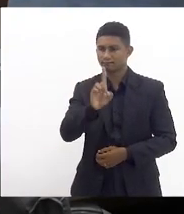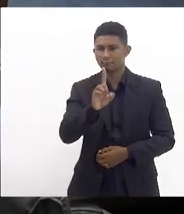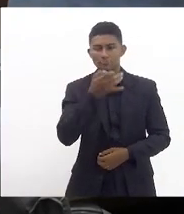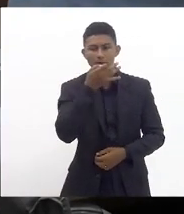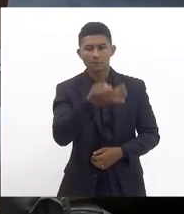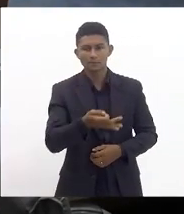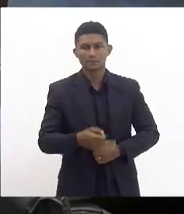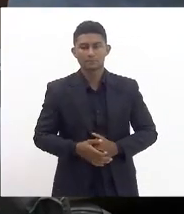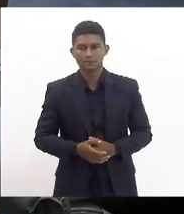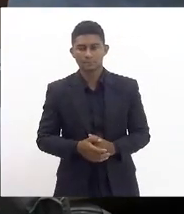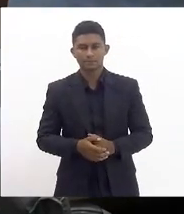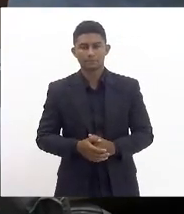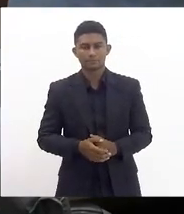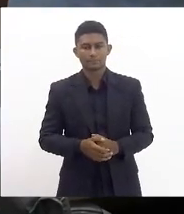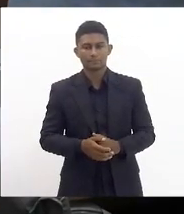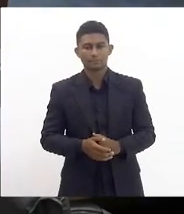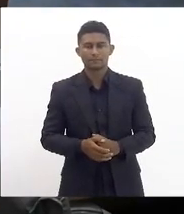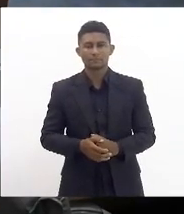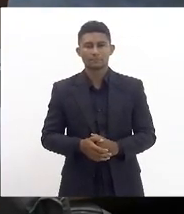38/16.